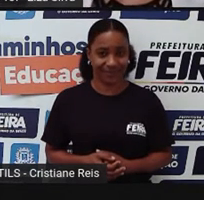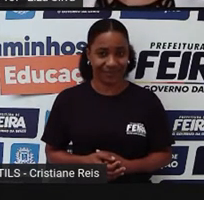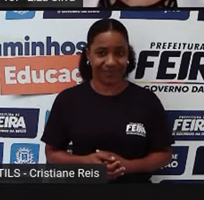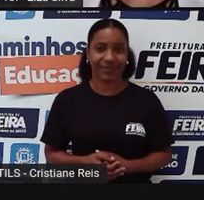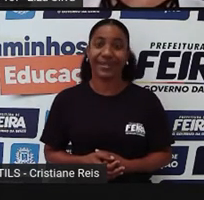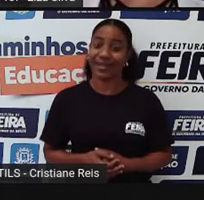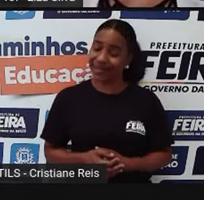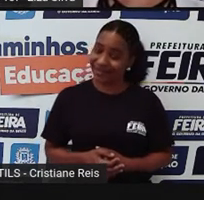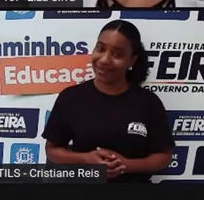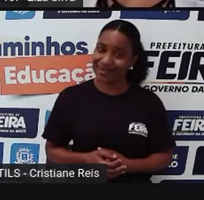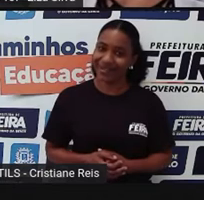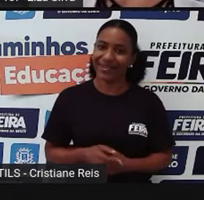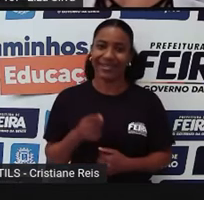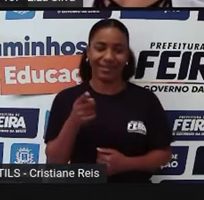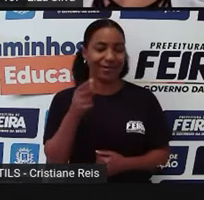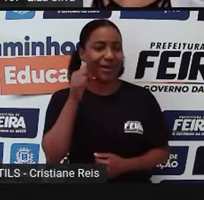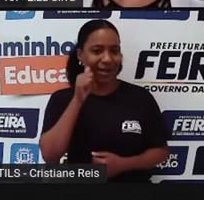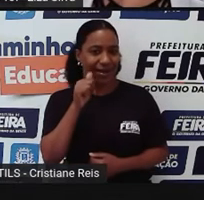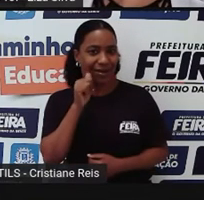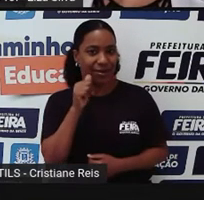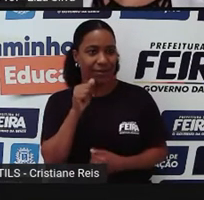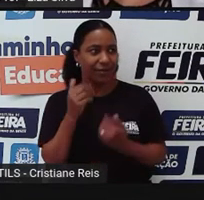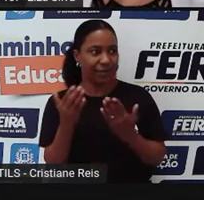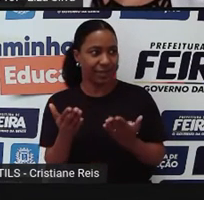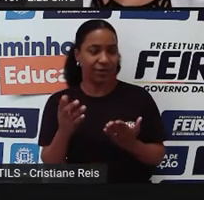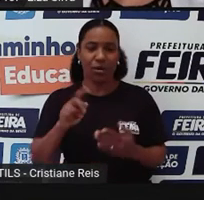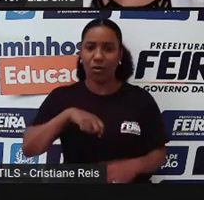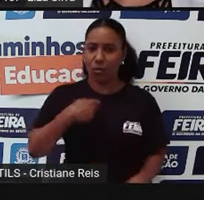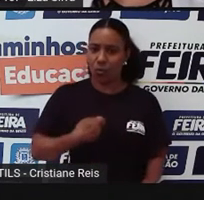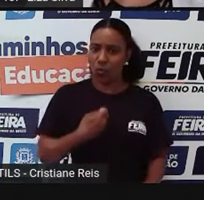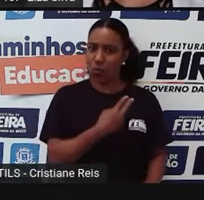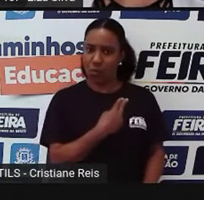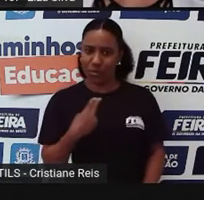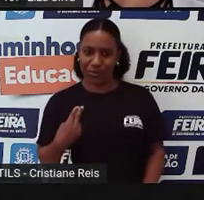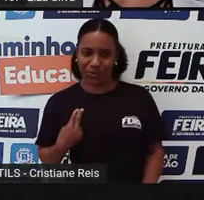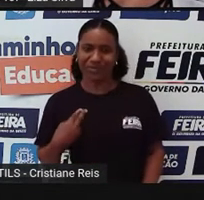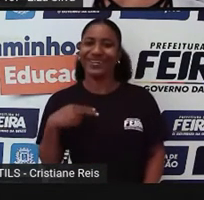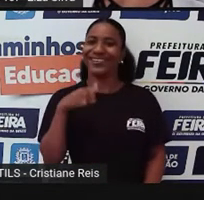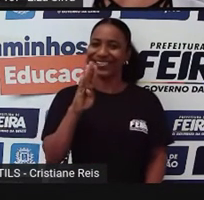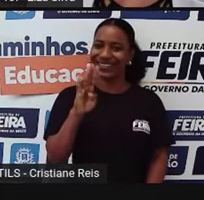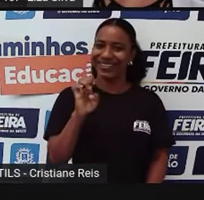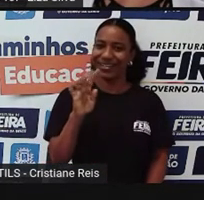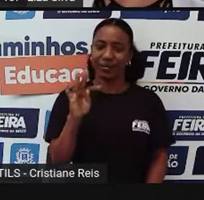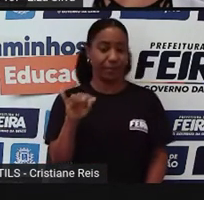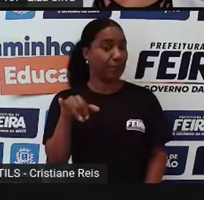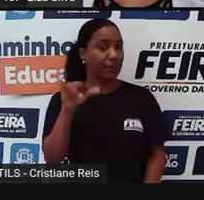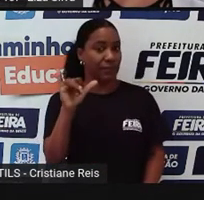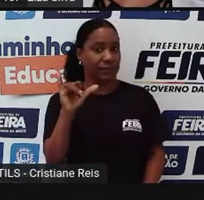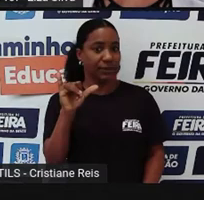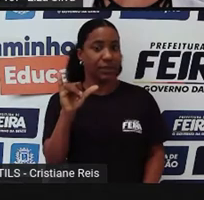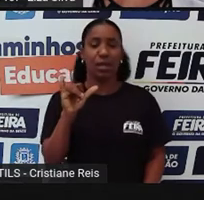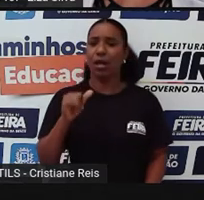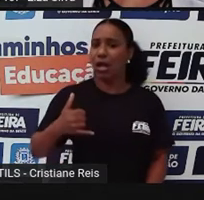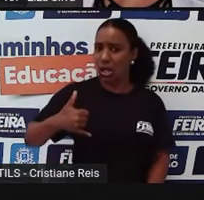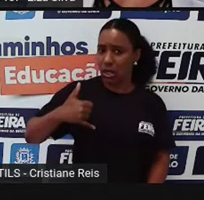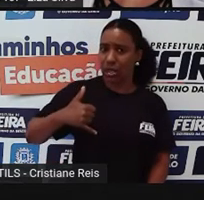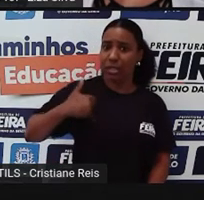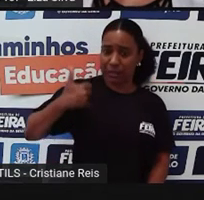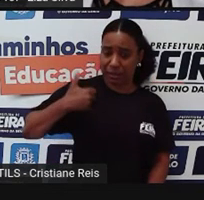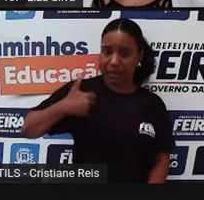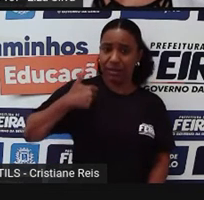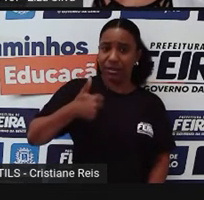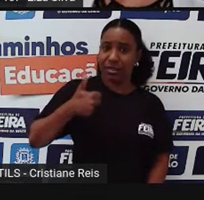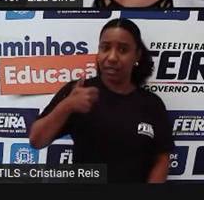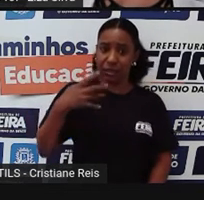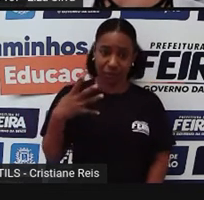então deve-se aqui diz o seu nome e se apresenta como uma estudante que tem 14 anos